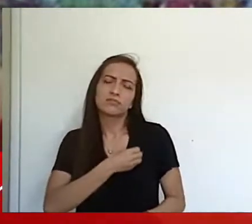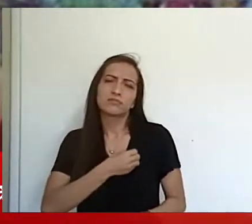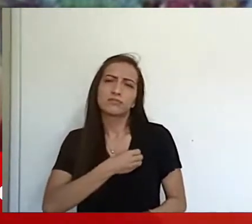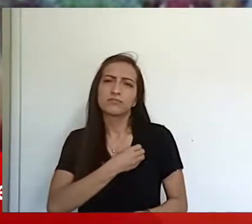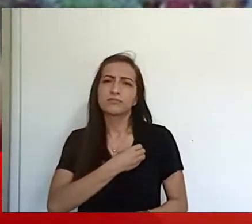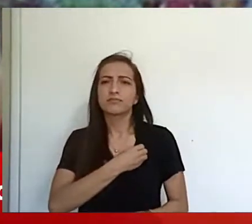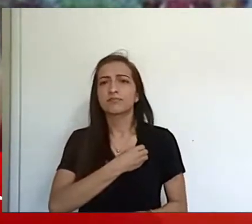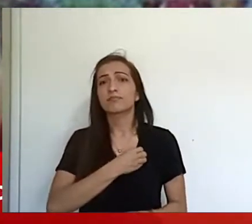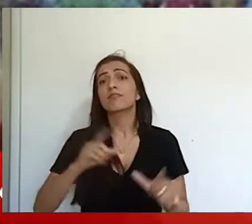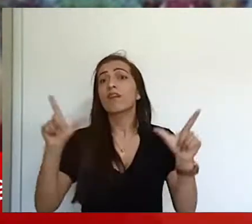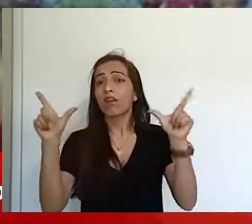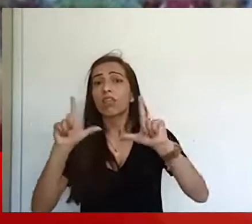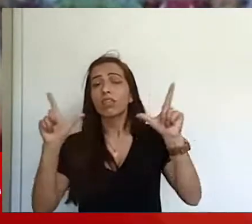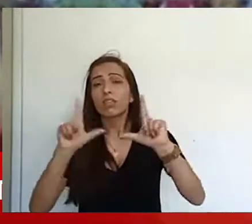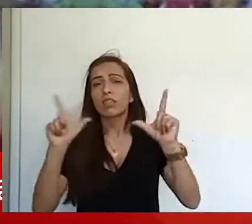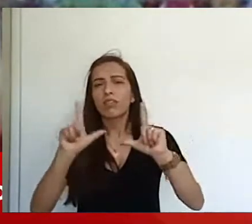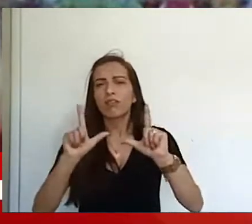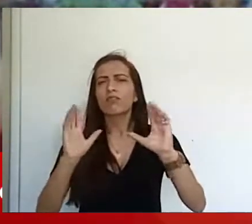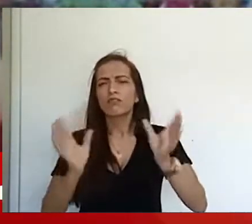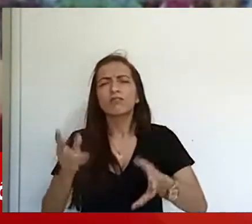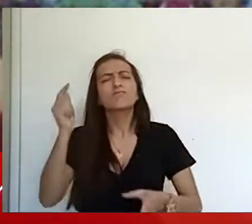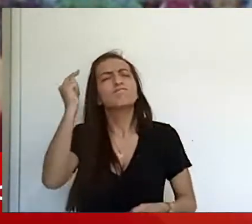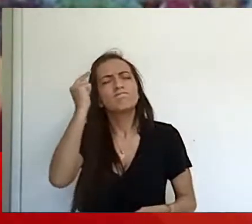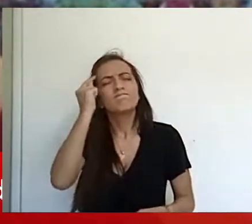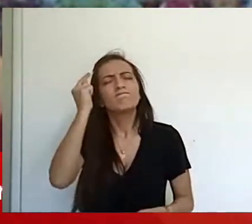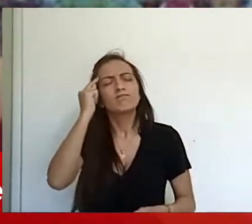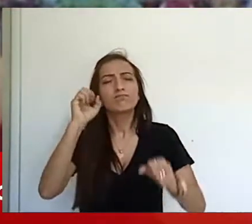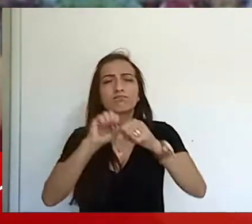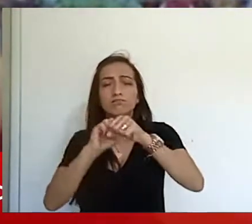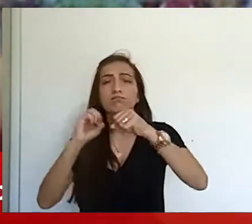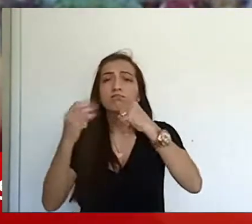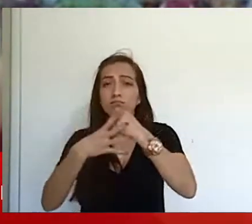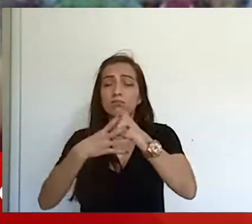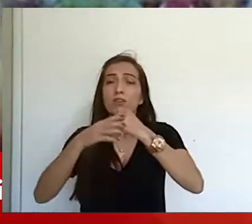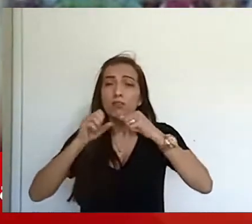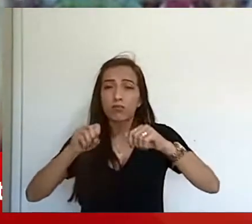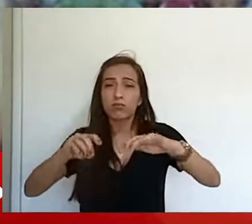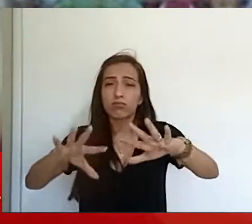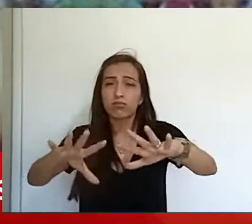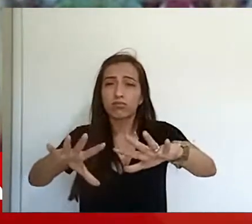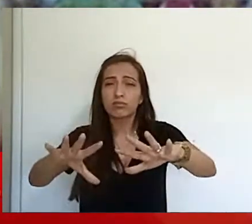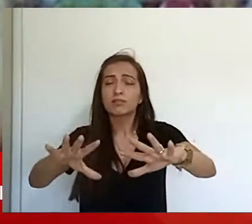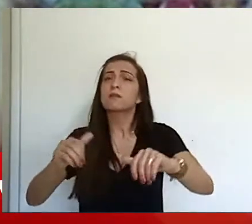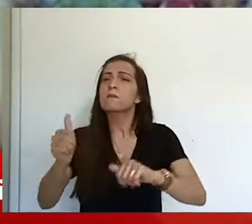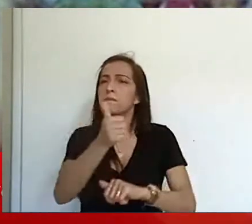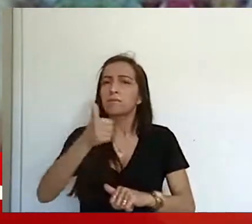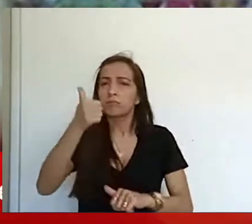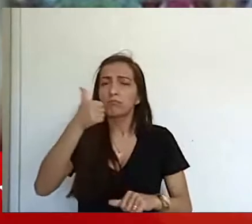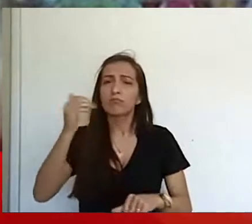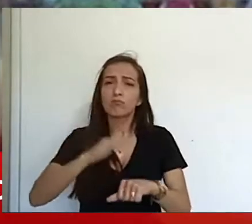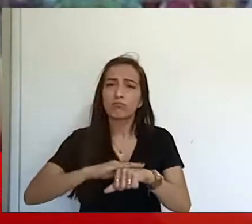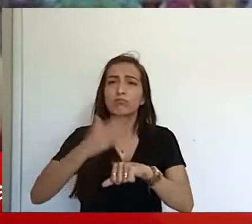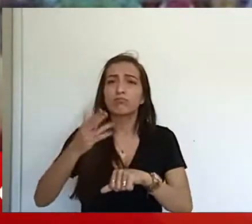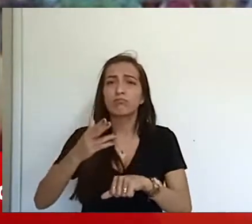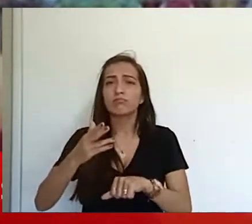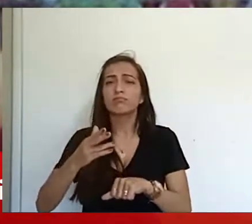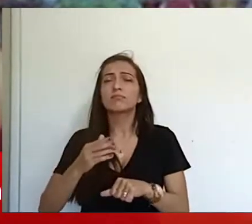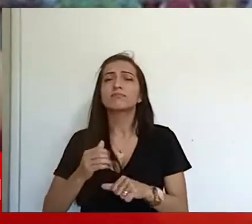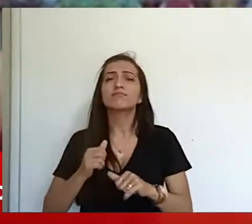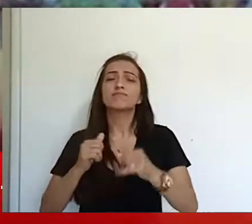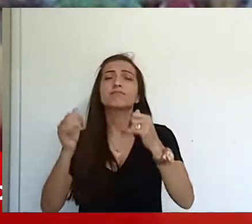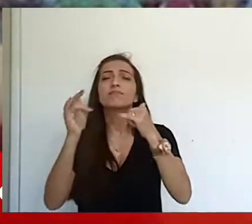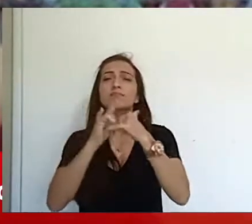que já vinha sendo pensada, e com a pandemia acelerou mais a criação da TV FONEC. É só acessar lá no YouTube, TV